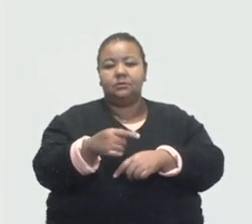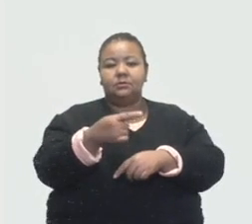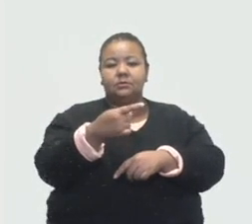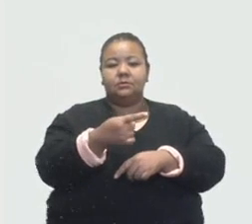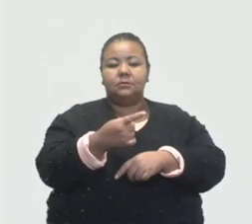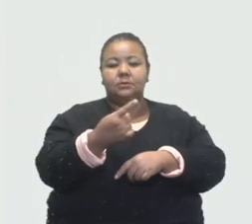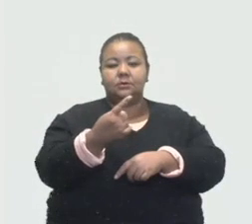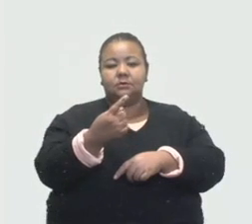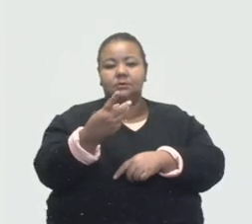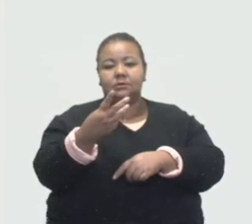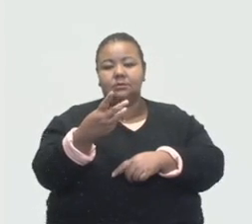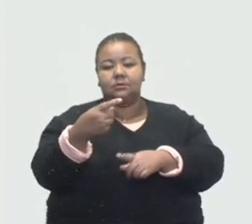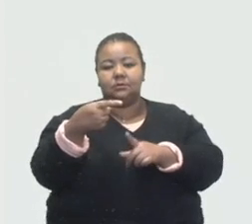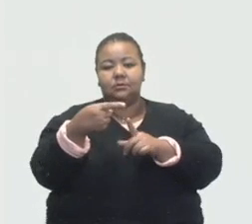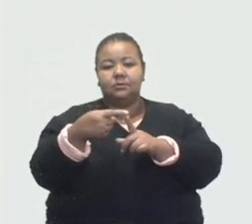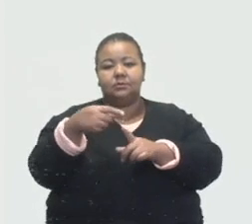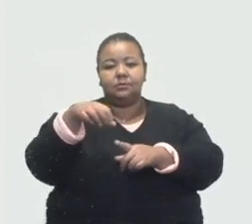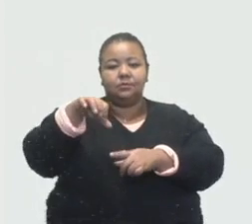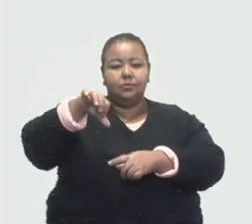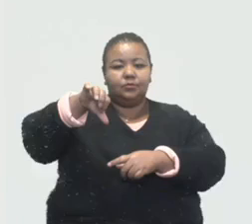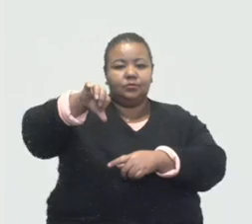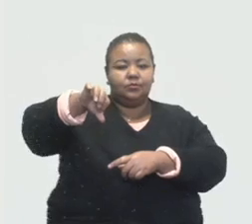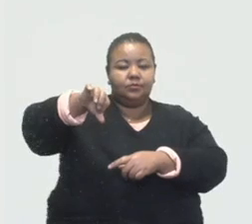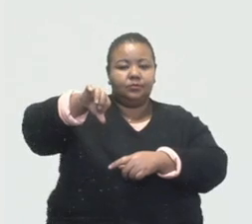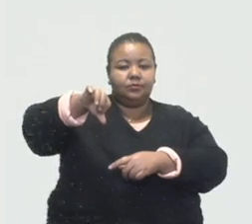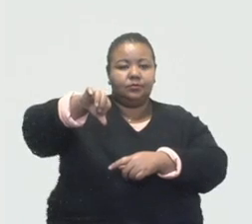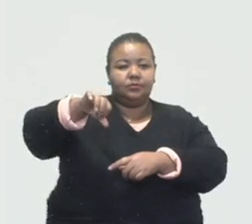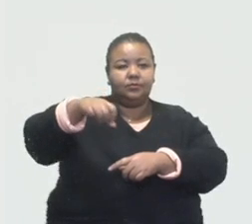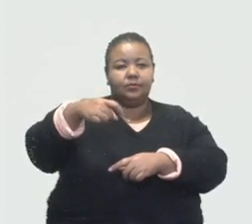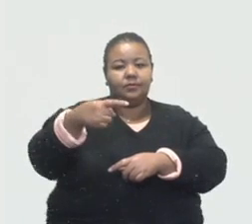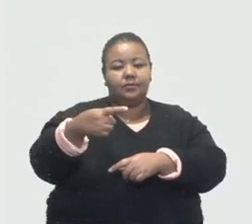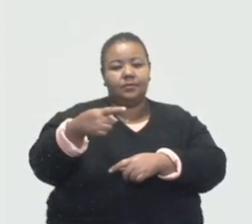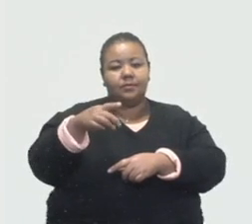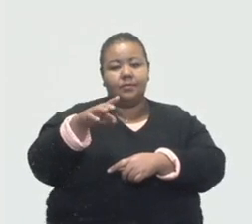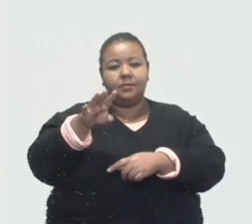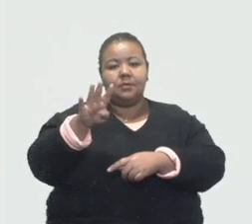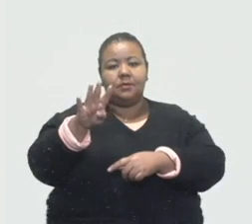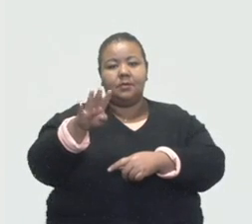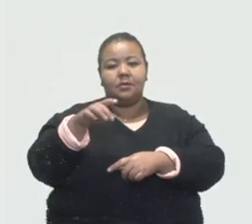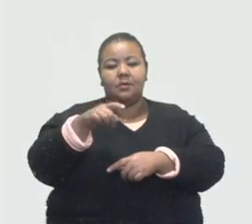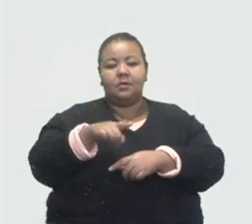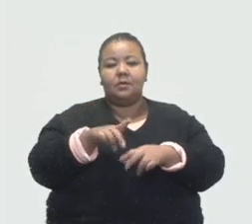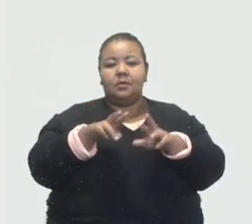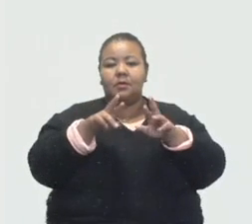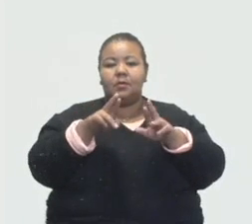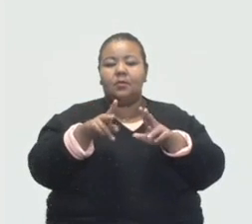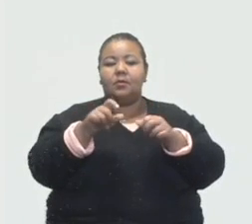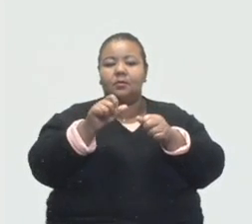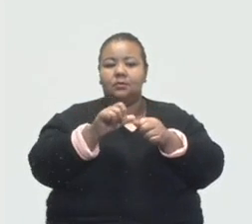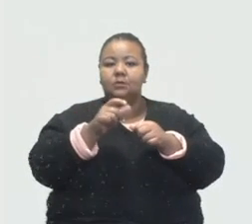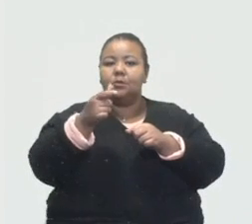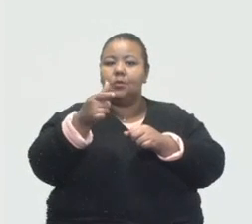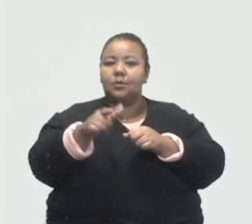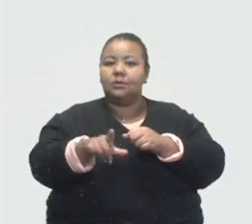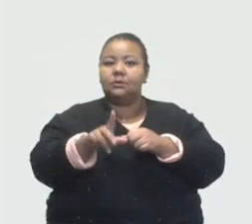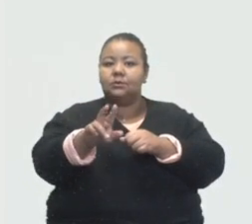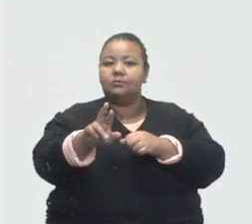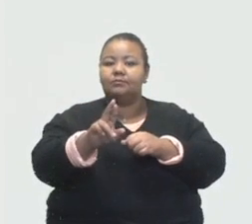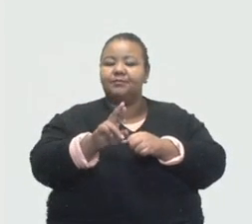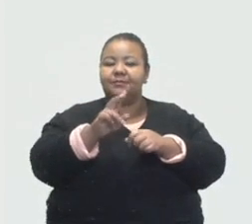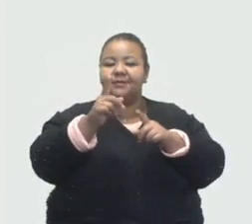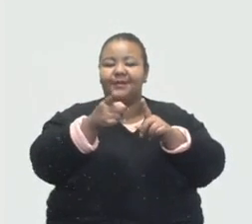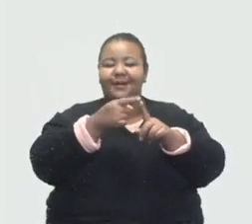13 mais 9, menos 4. Assim como vocês conseguiram ver que era da